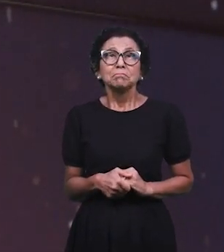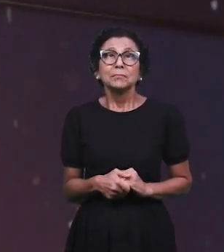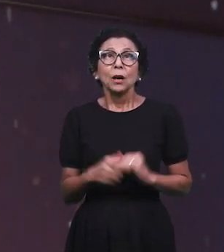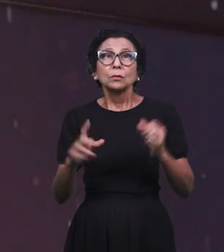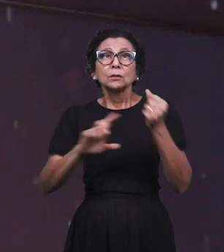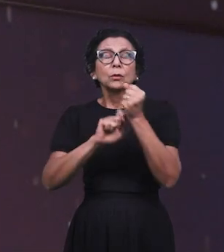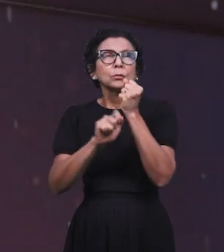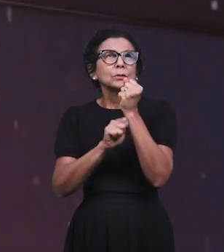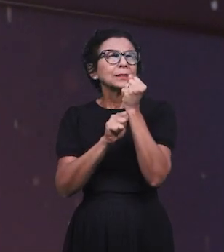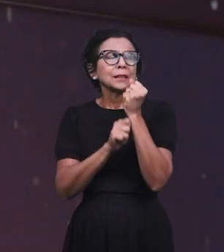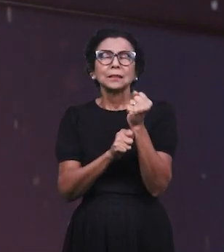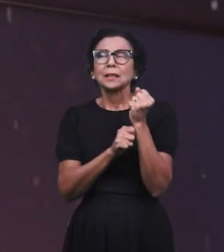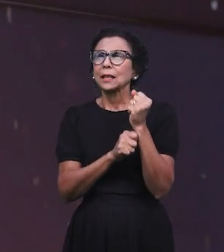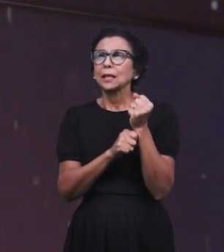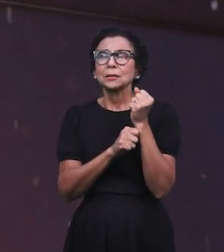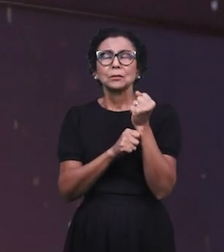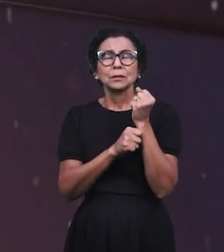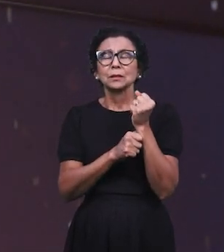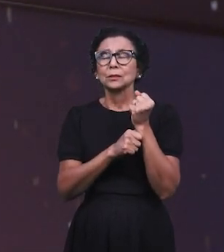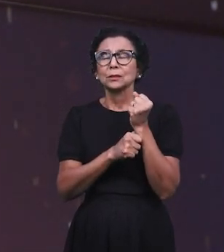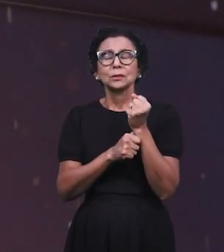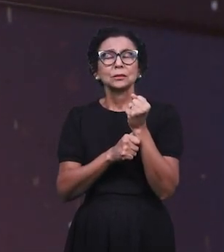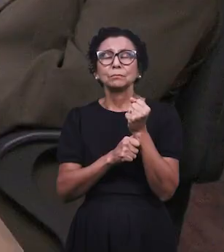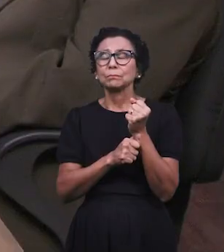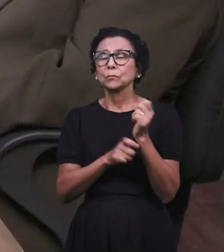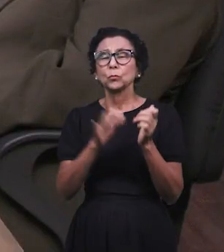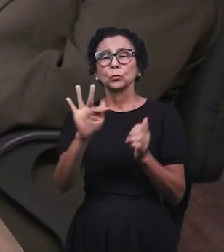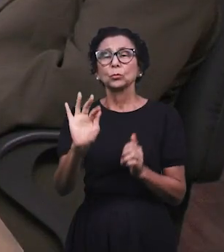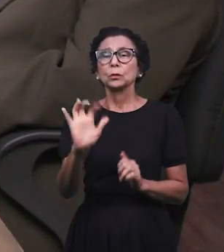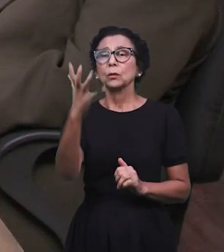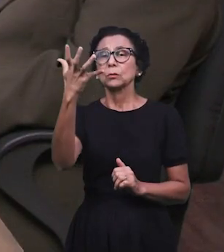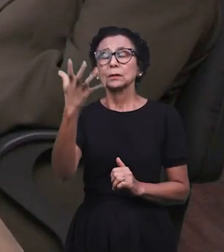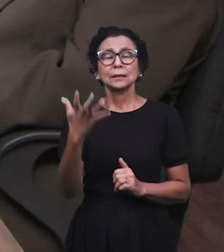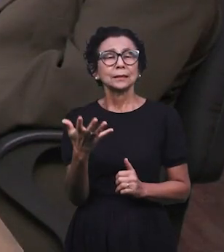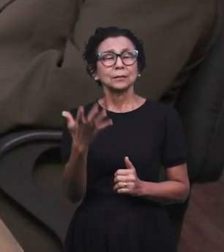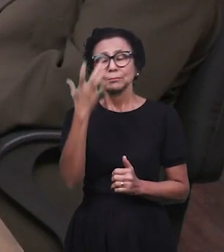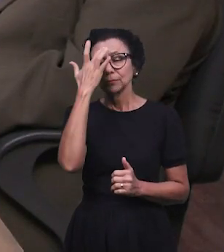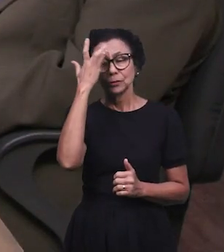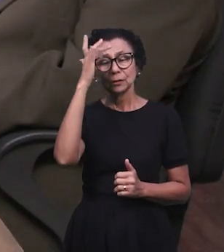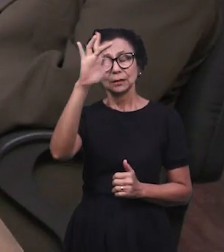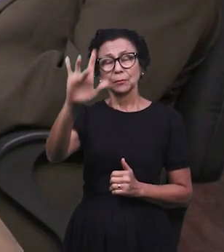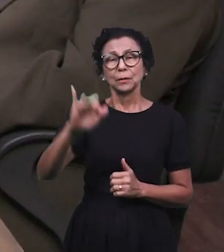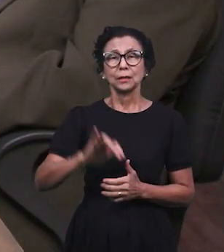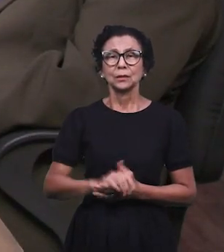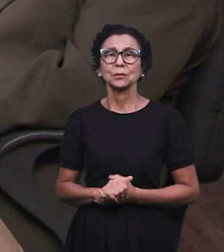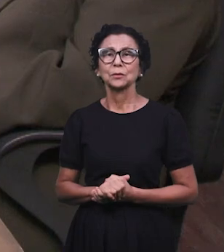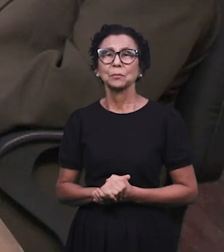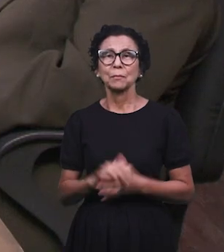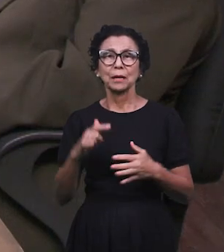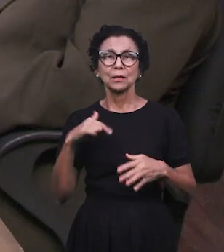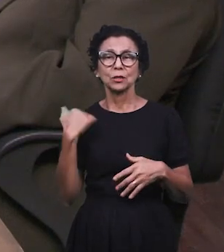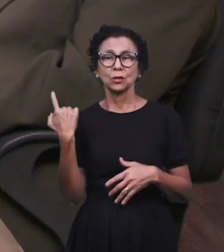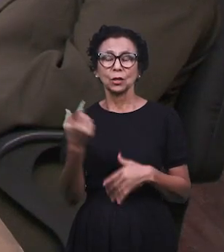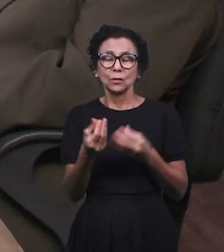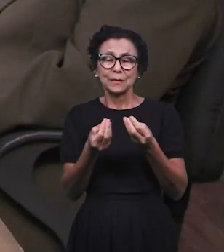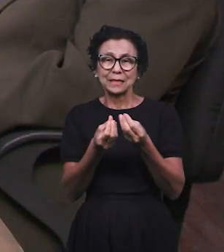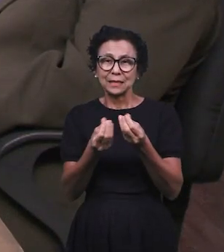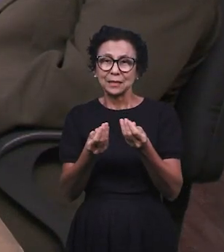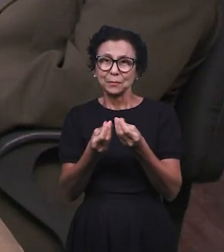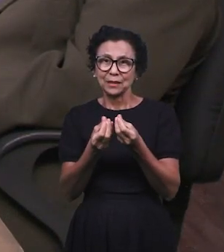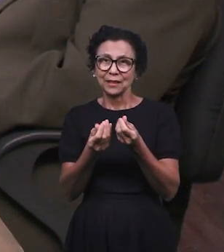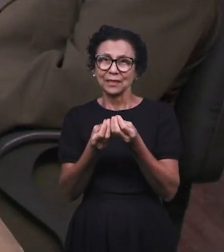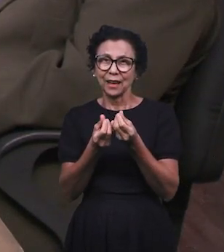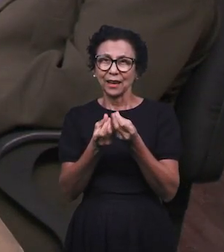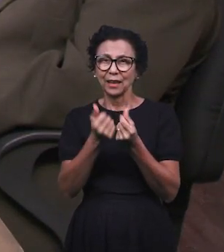não sabe, aquilo que está remoto ao nosso conhecimento. Fora da nossa capacidade humana. Exatamente. Do sensor, né? Dos nossos sensores Está humanos. fora do né? nosso sensor humano, está fora